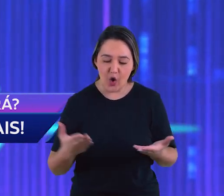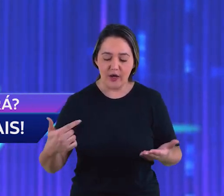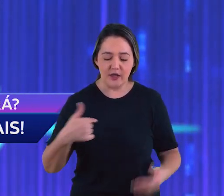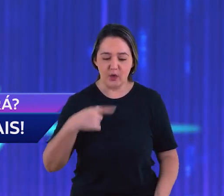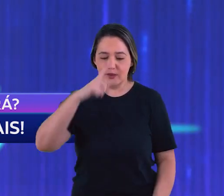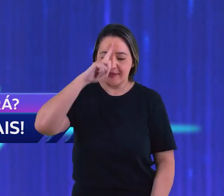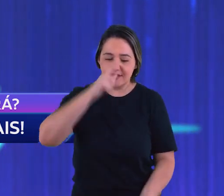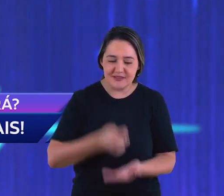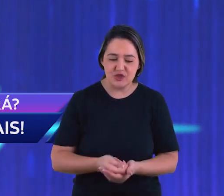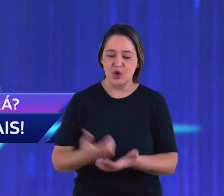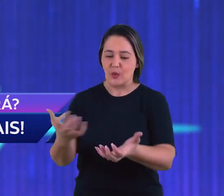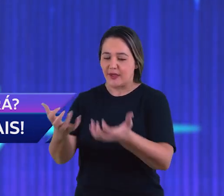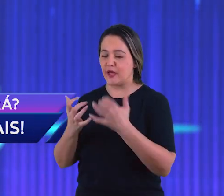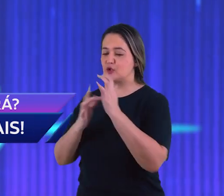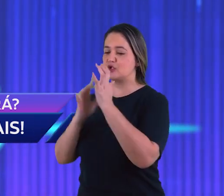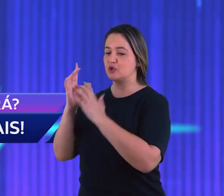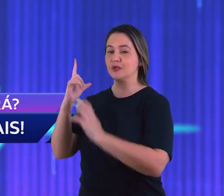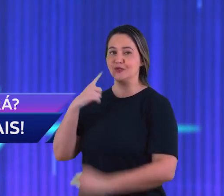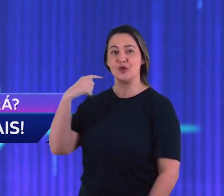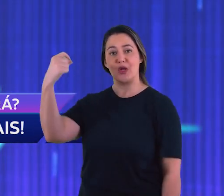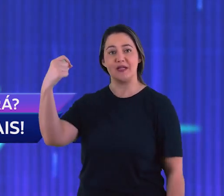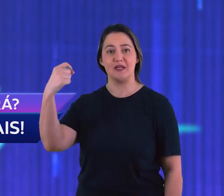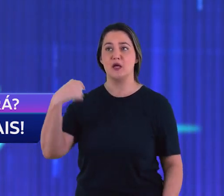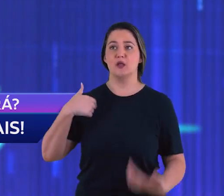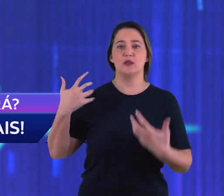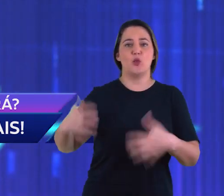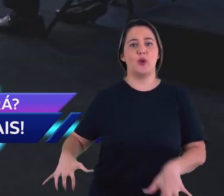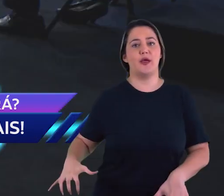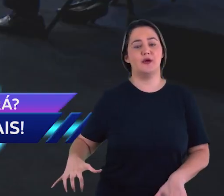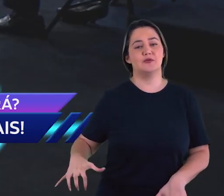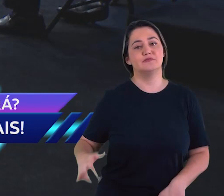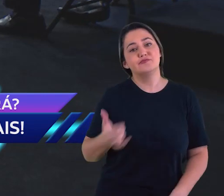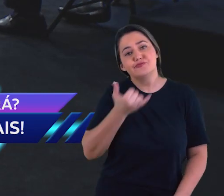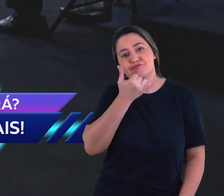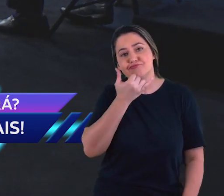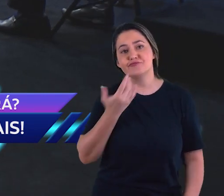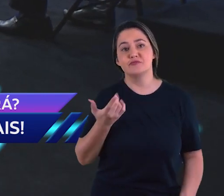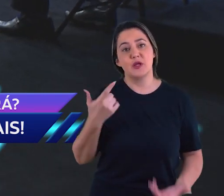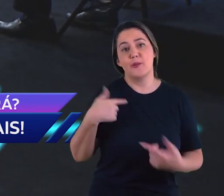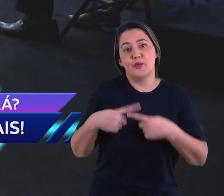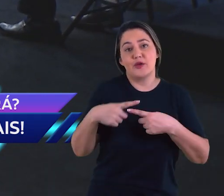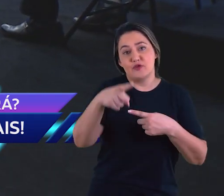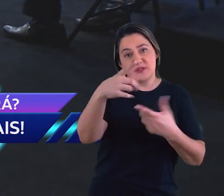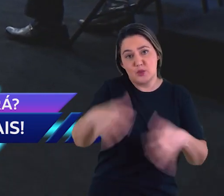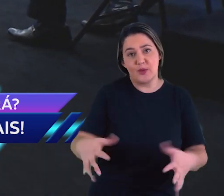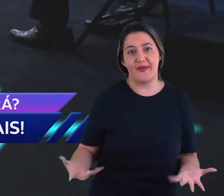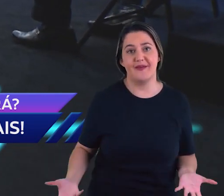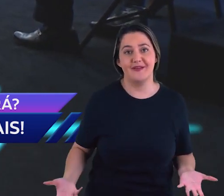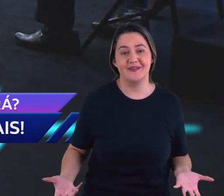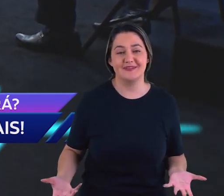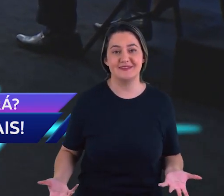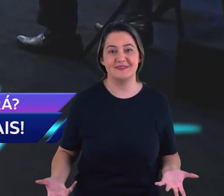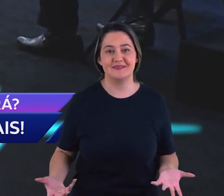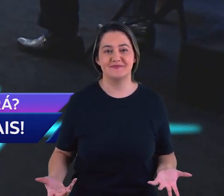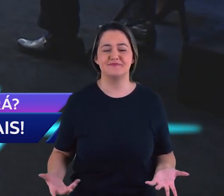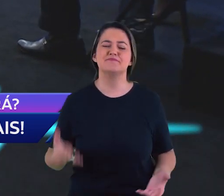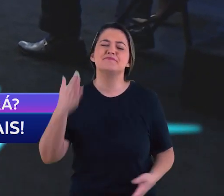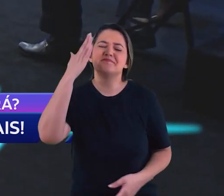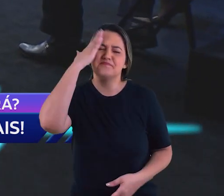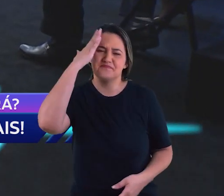você vai dar neste minuto. Às vezes, nós enfrentamos situações aqui no mundo de impasses.